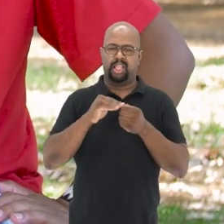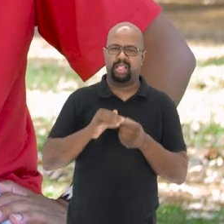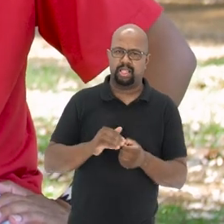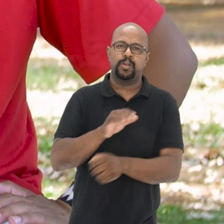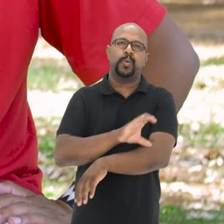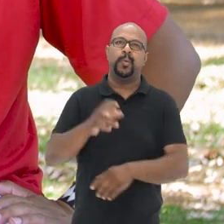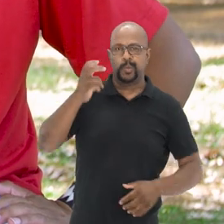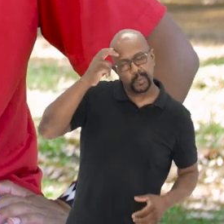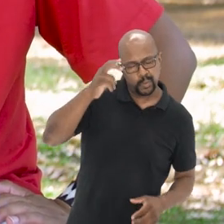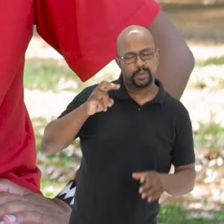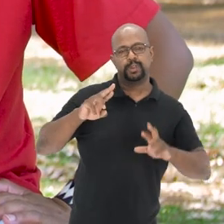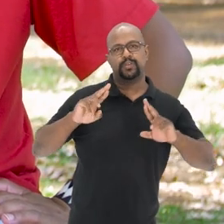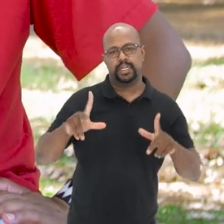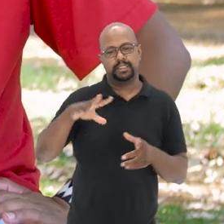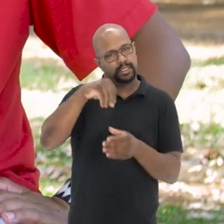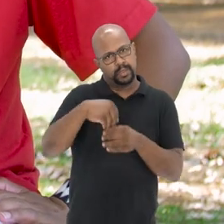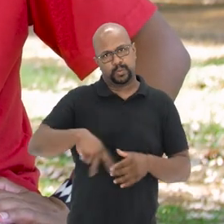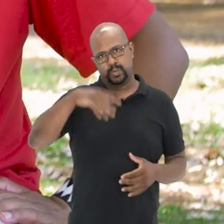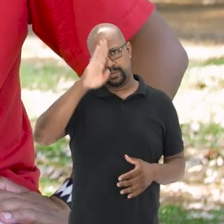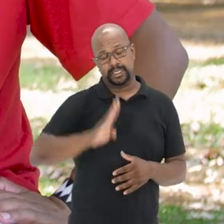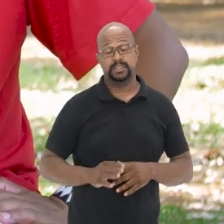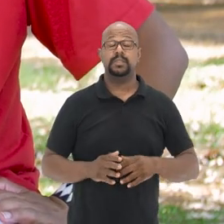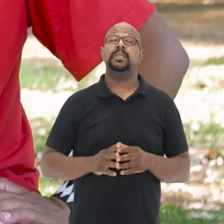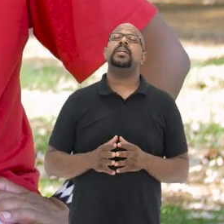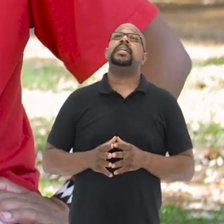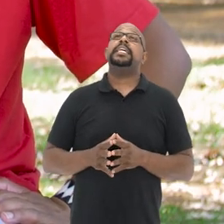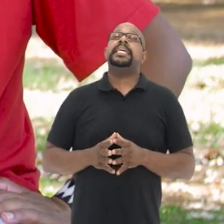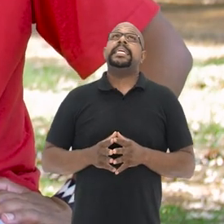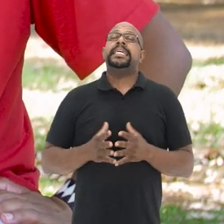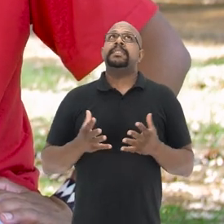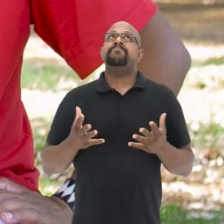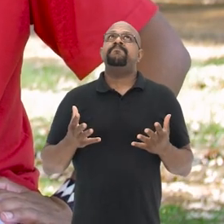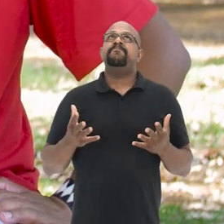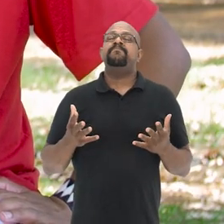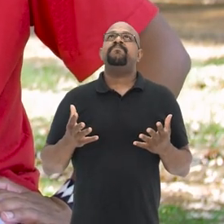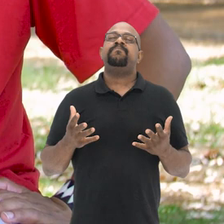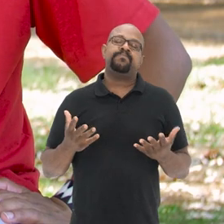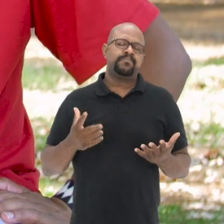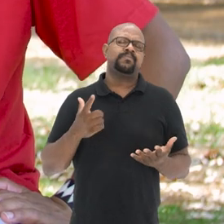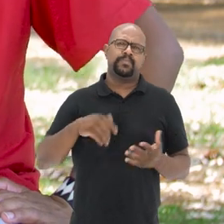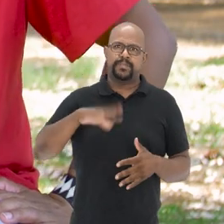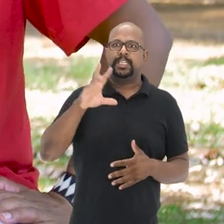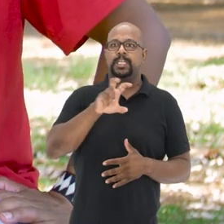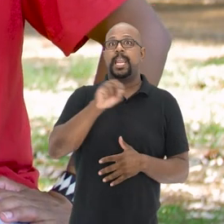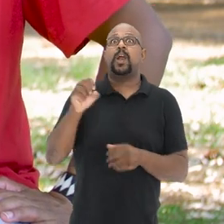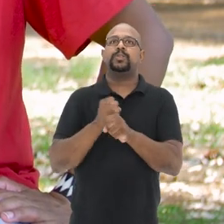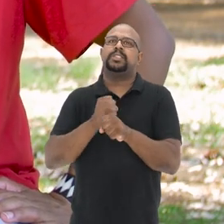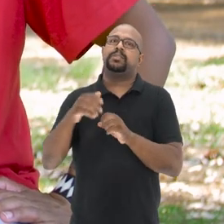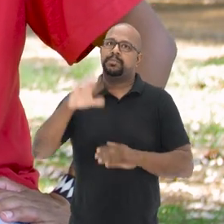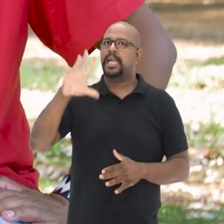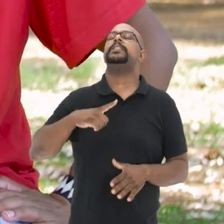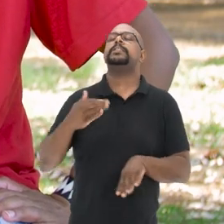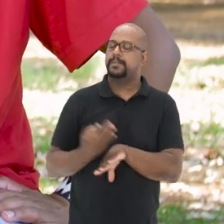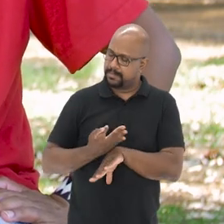menosprezado quanto cultura, quanto diferença, né, dentro do Estado brasileiro. E então são mais de 500